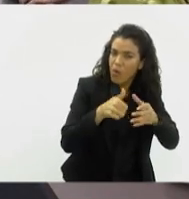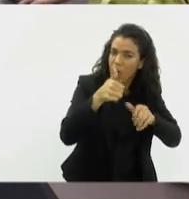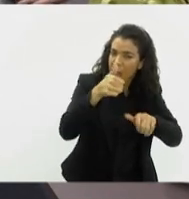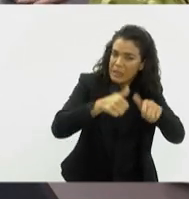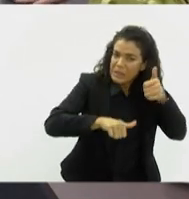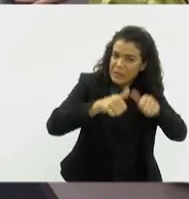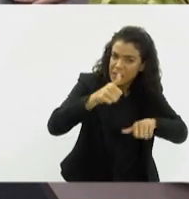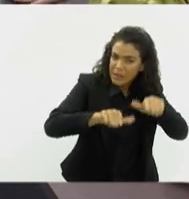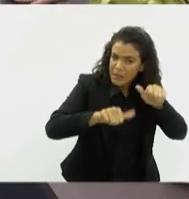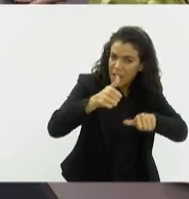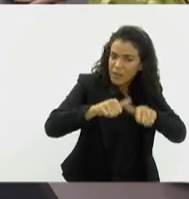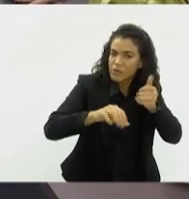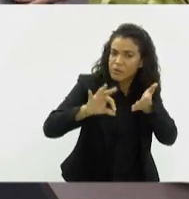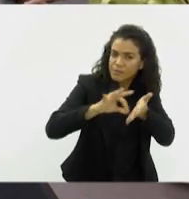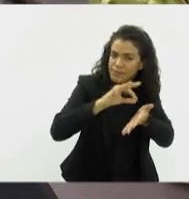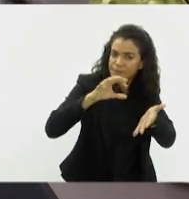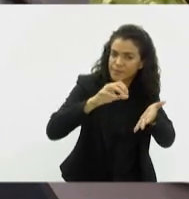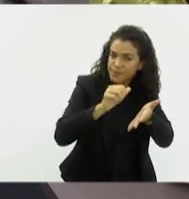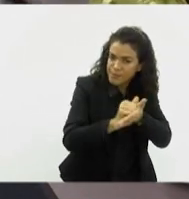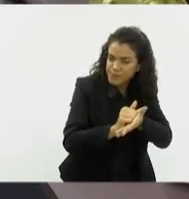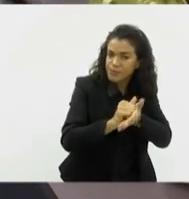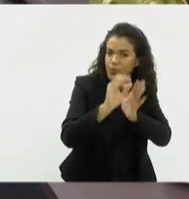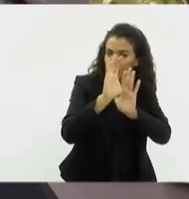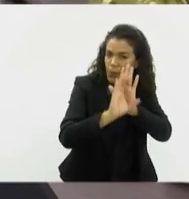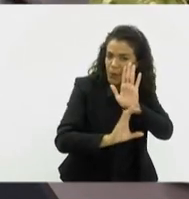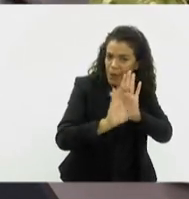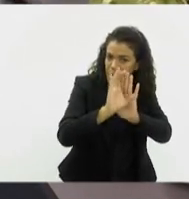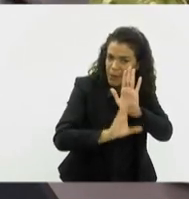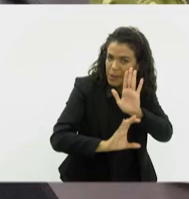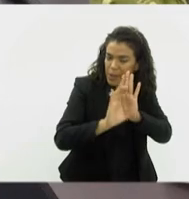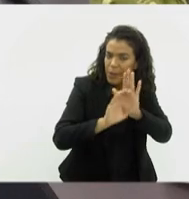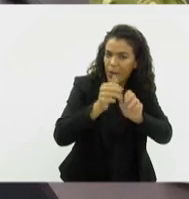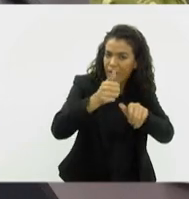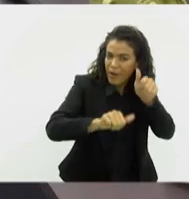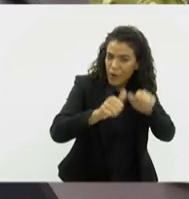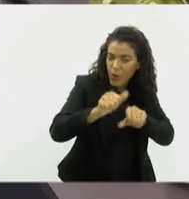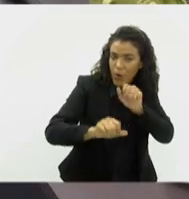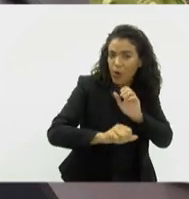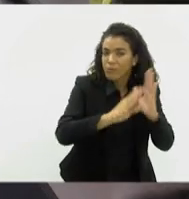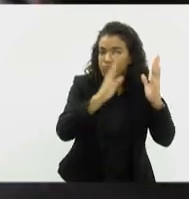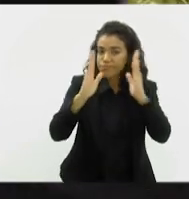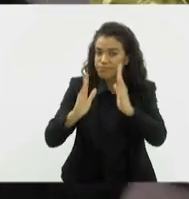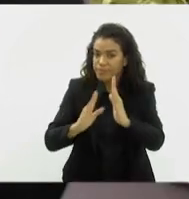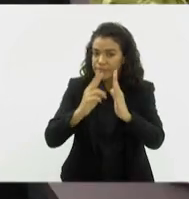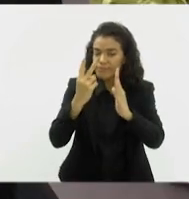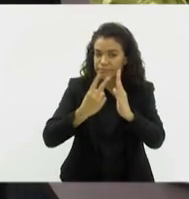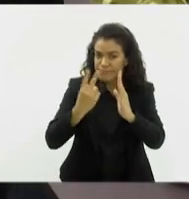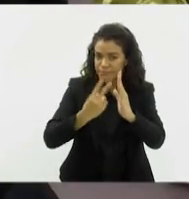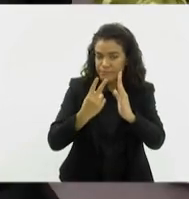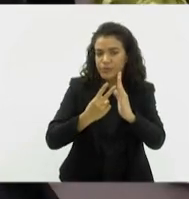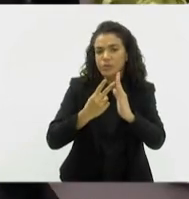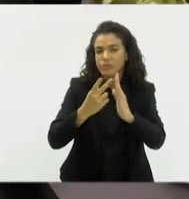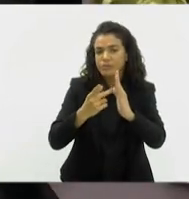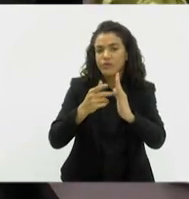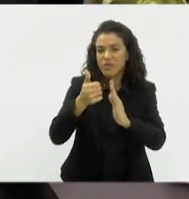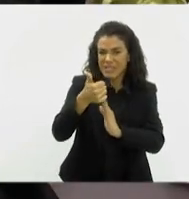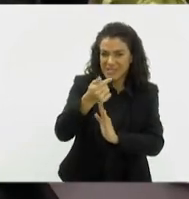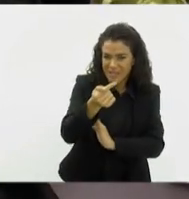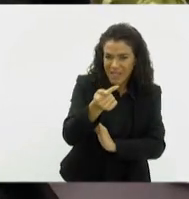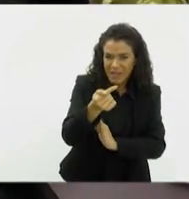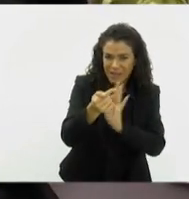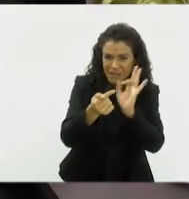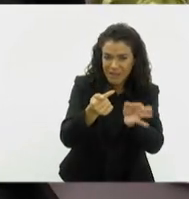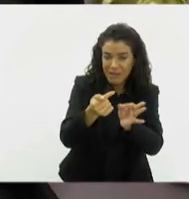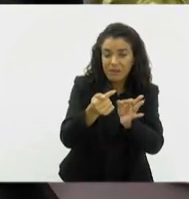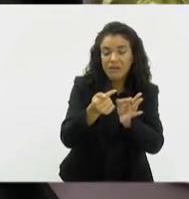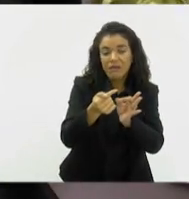análise, procedeu à inscrição, fez a análise dos currículos, depois fez o julgamento desses candidatos, se não me engano, foram 17, né?